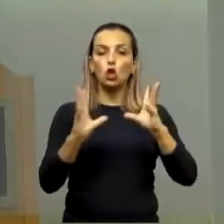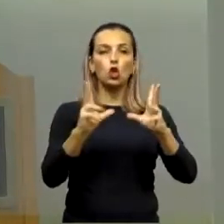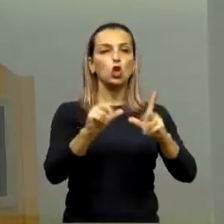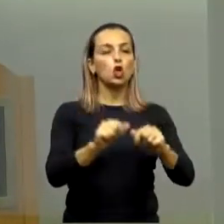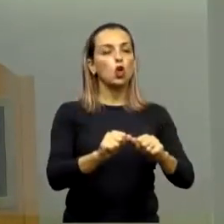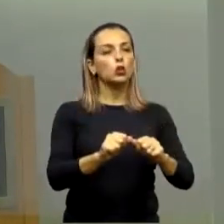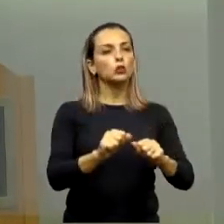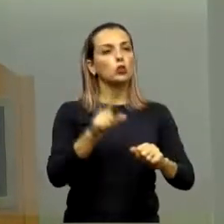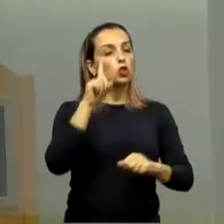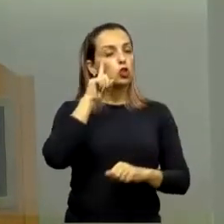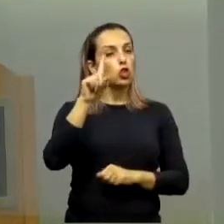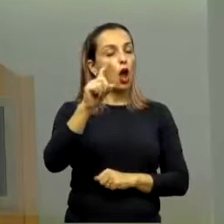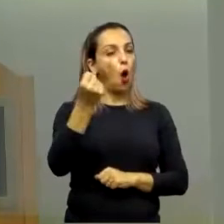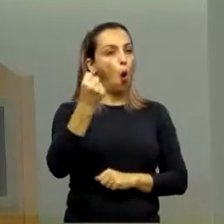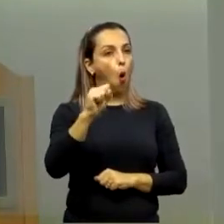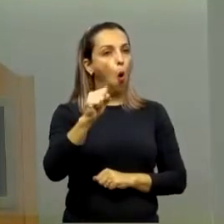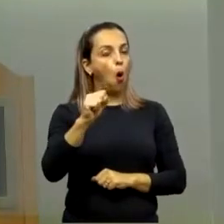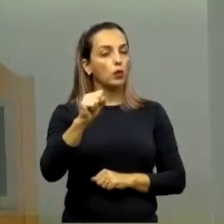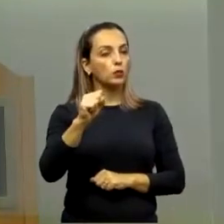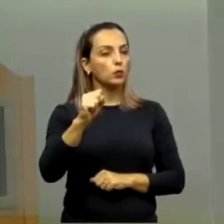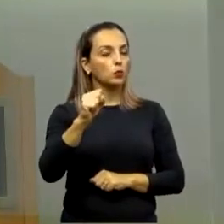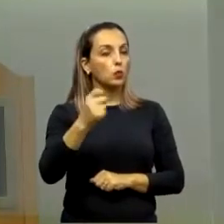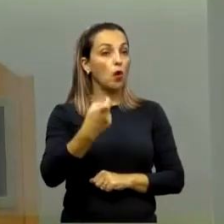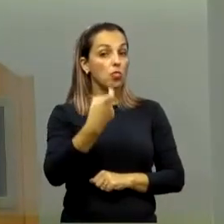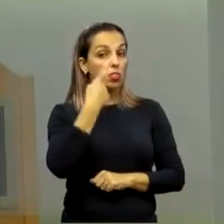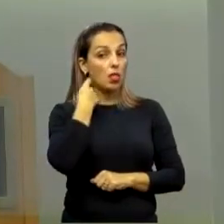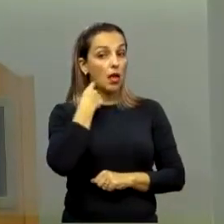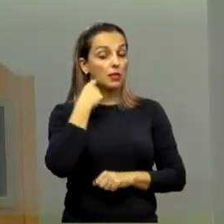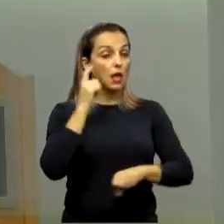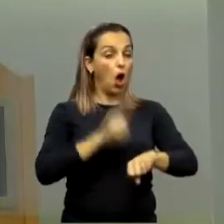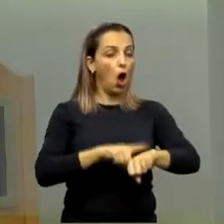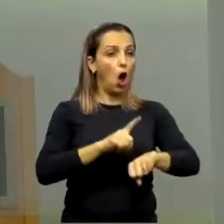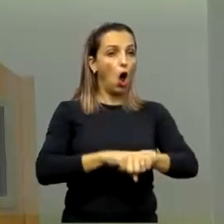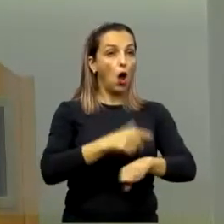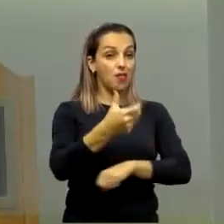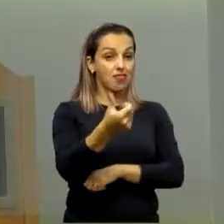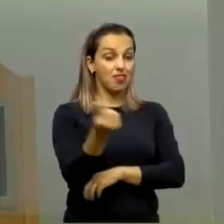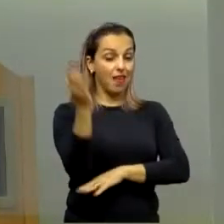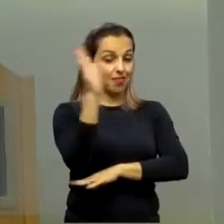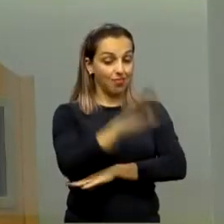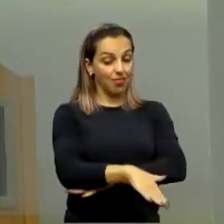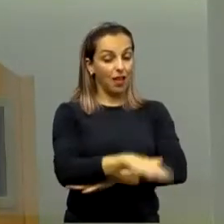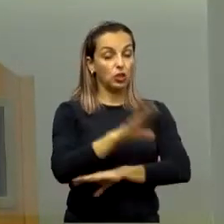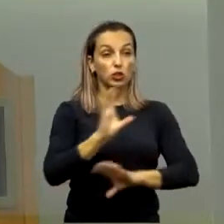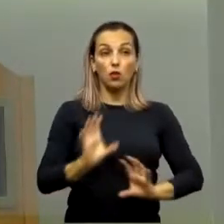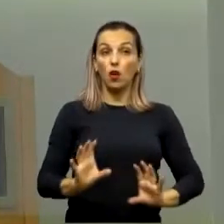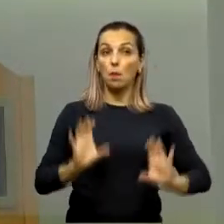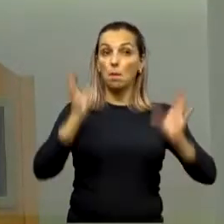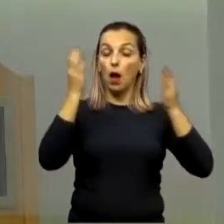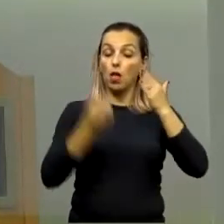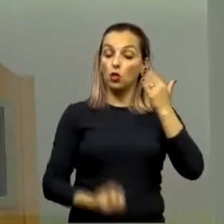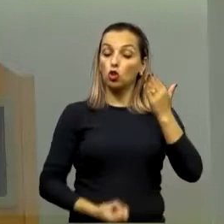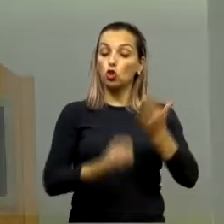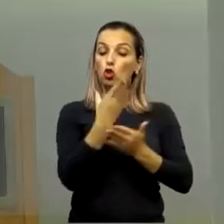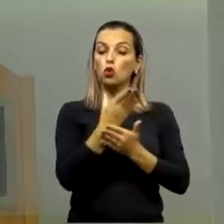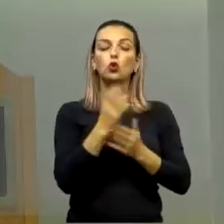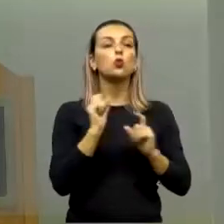assiste no dia oito agora sexta-feira às dezoito horas a gente vai estar inaugurando